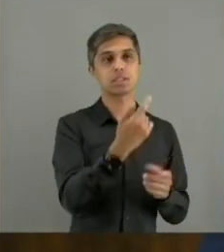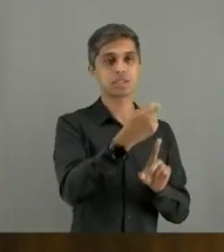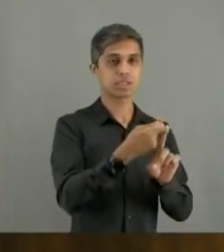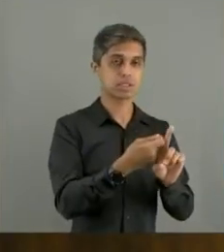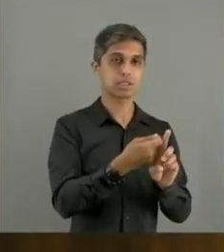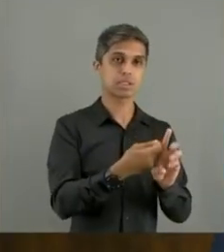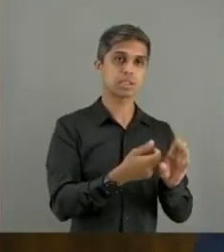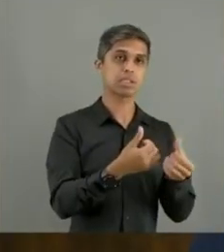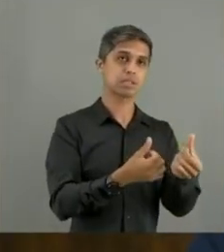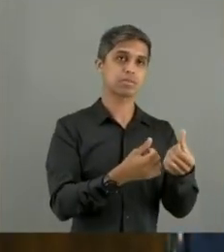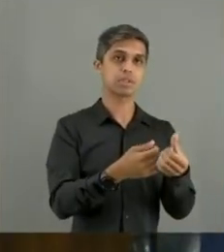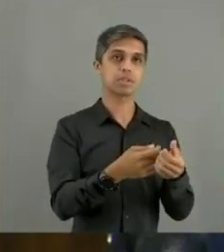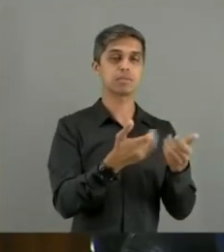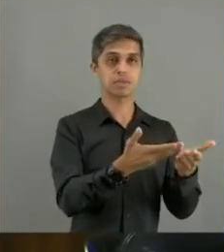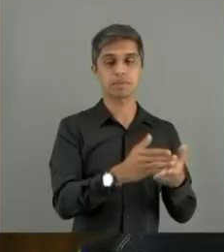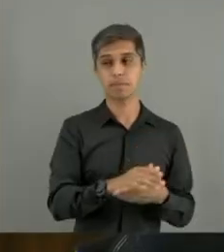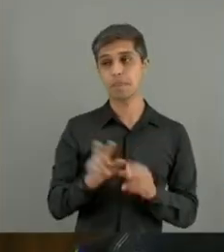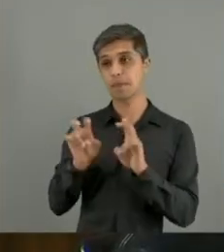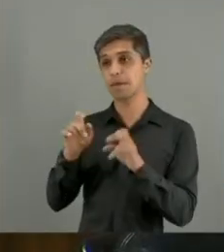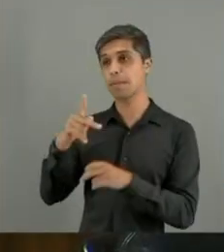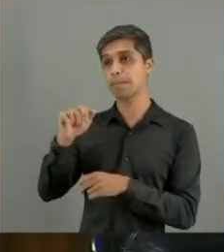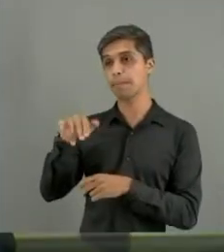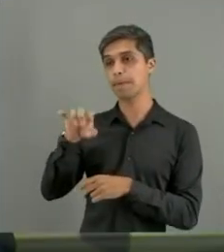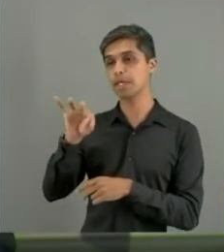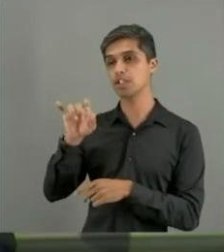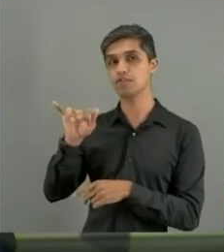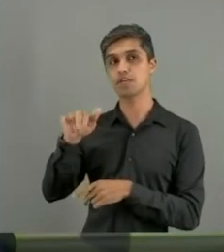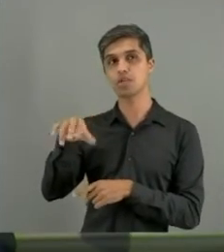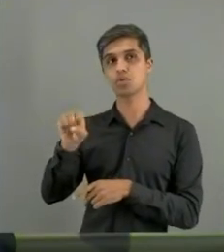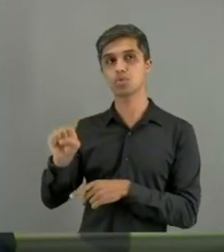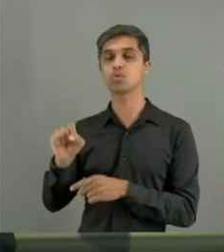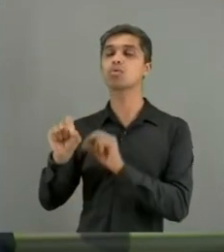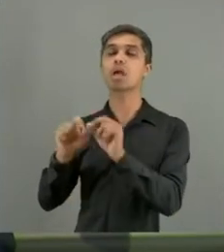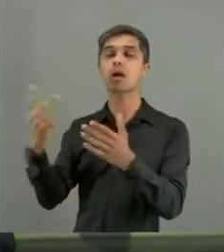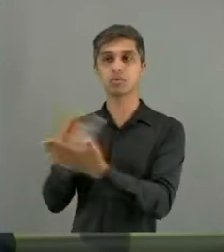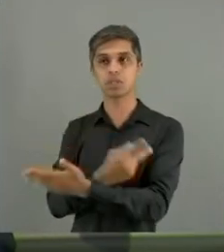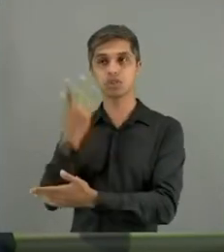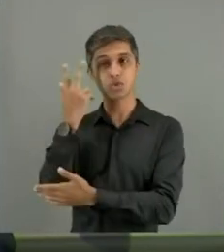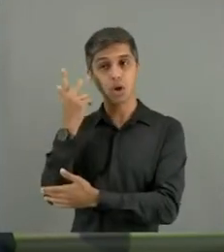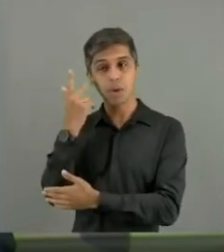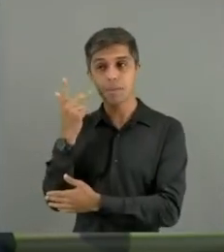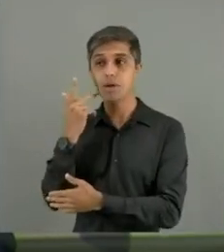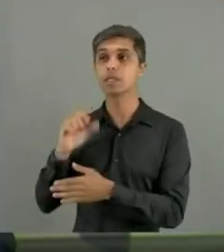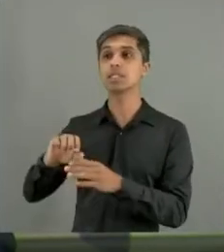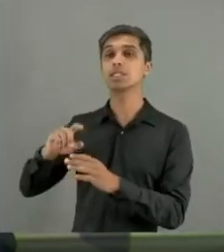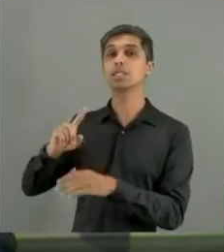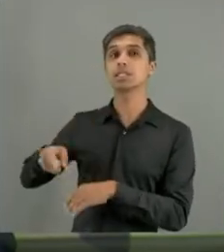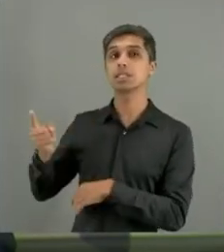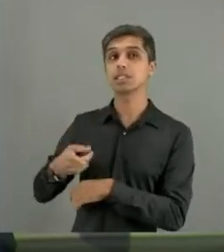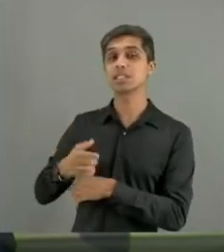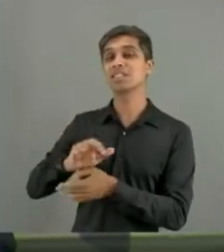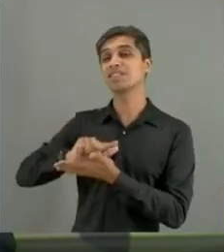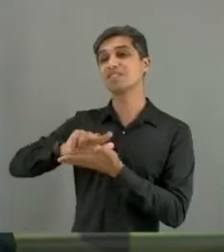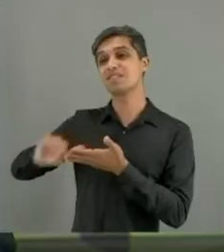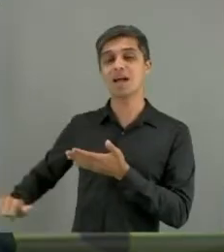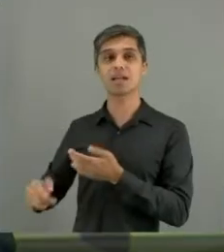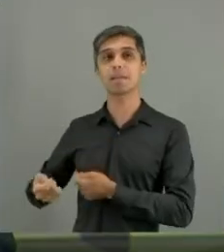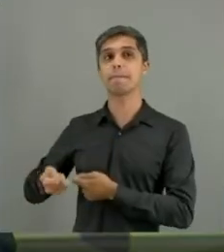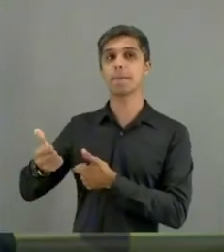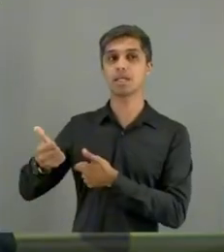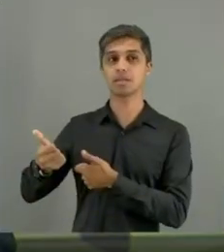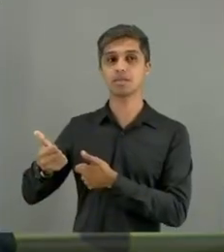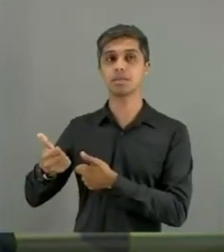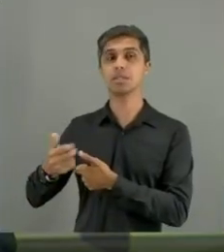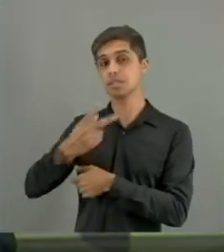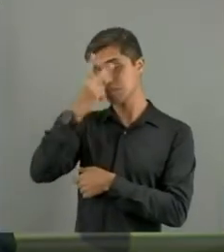precisavam revalidar esse processo? A questão dos pentes finos é que normalmente cancelam-se centenas de benefícios que